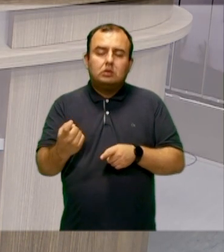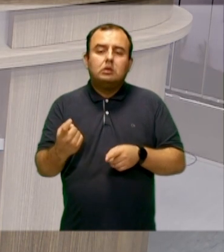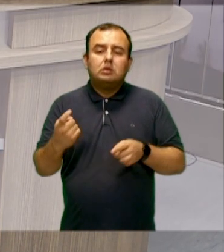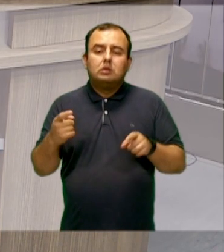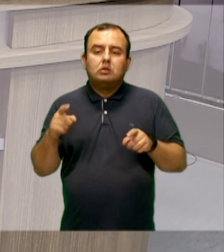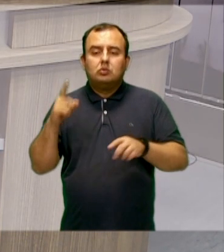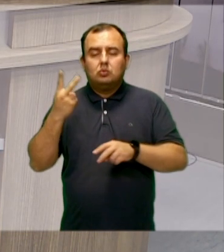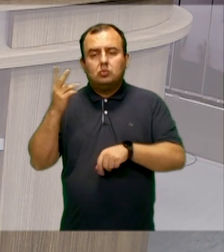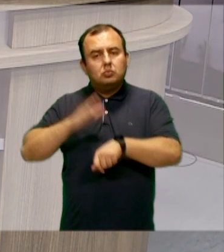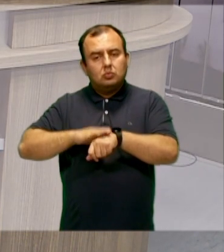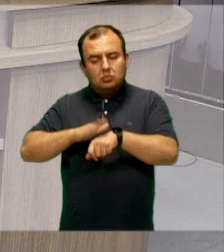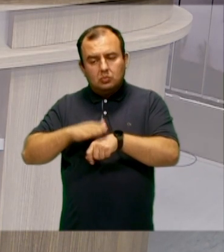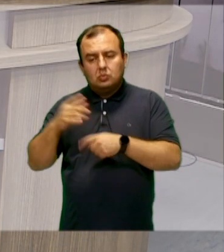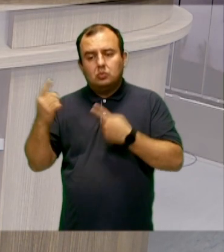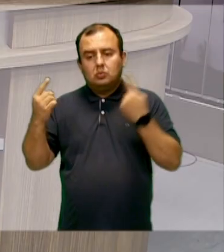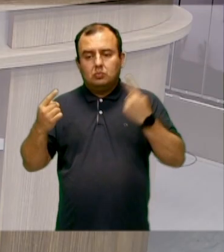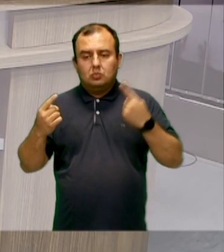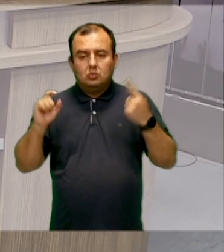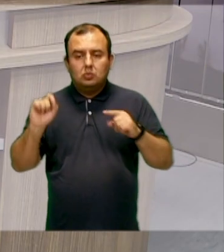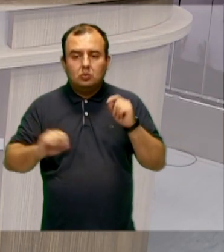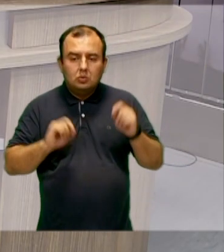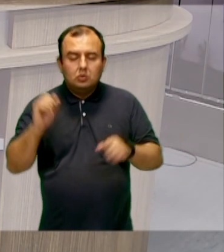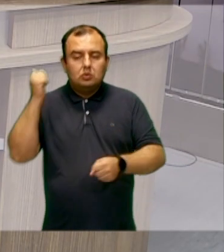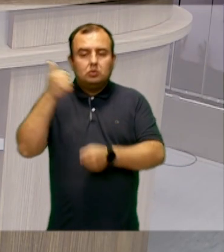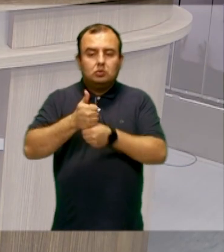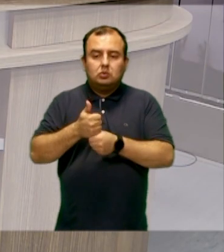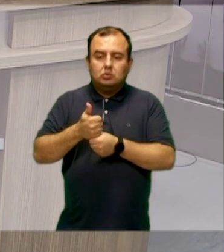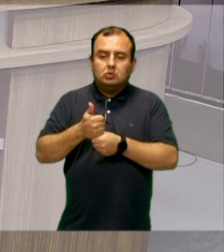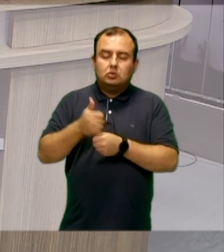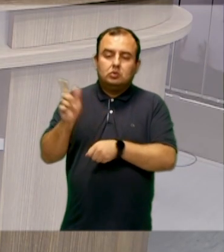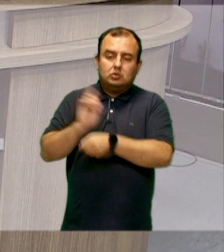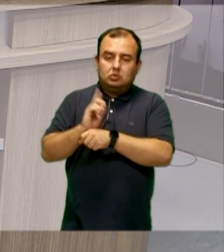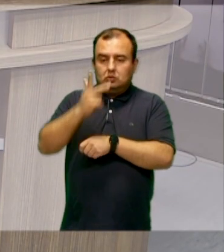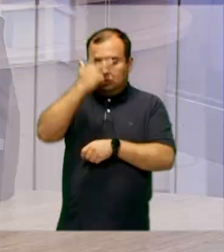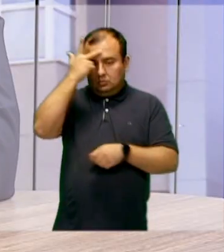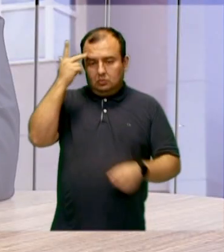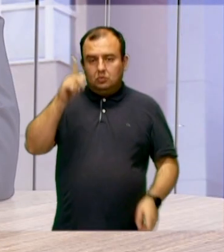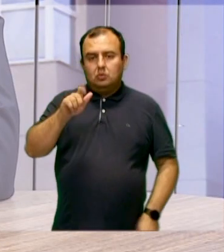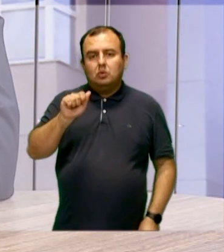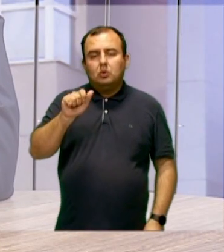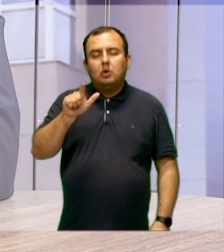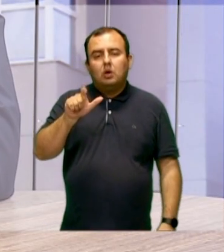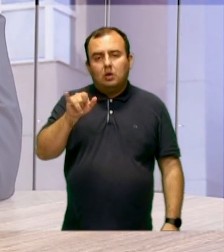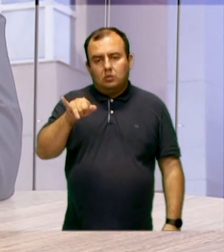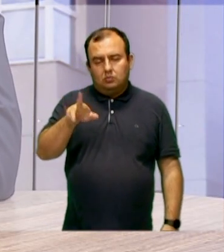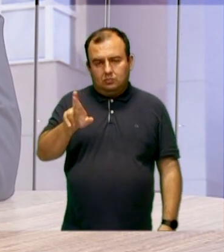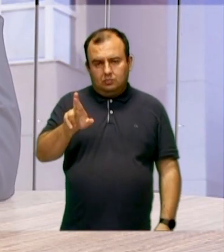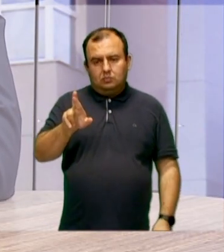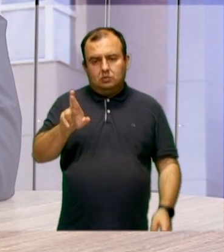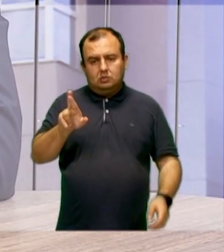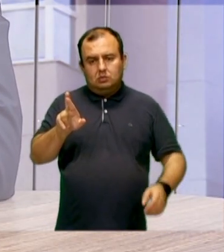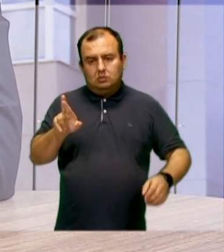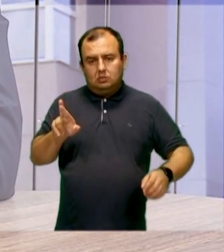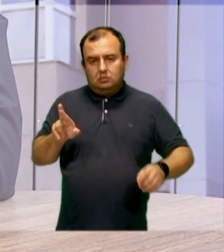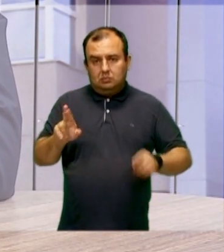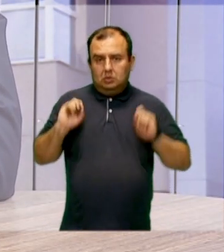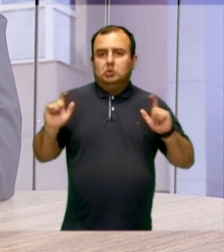bem interessantes. Eles que o primeiro, eu e o nosso diretor de gestão de pessoas, Almir, o pessoal estava bem armado,